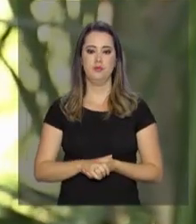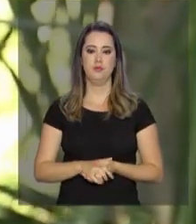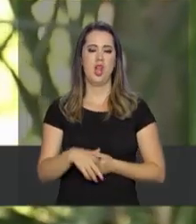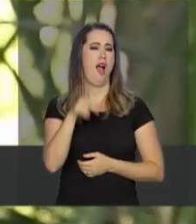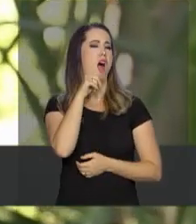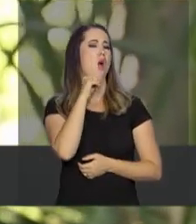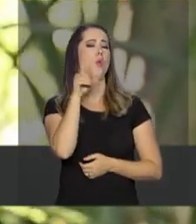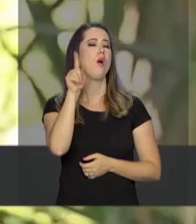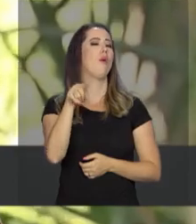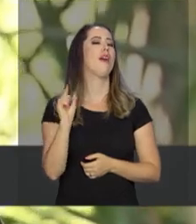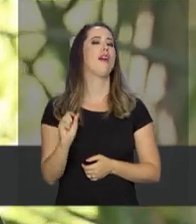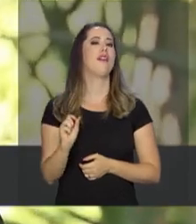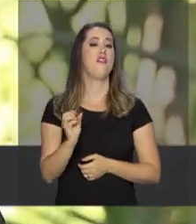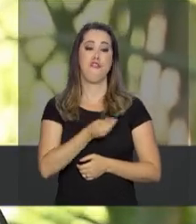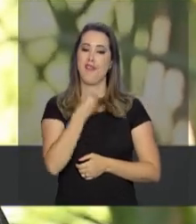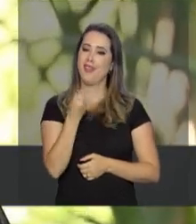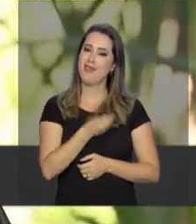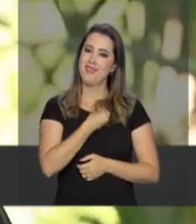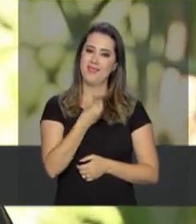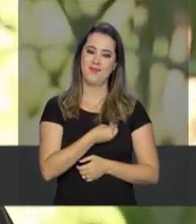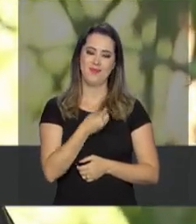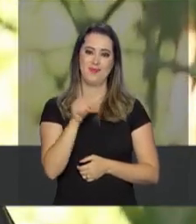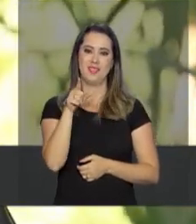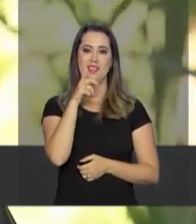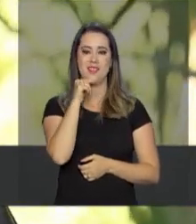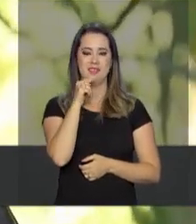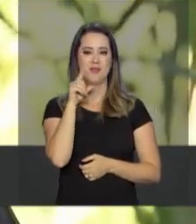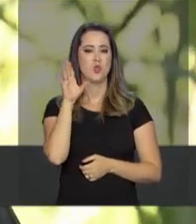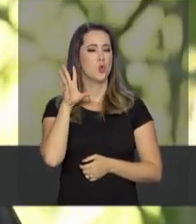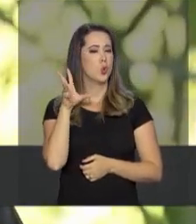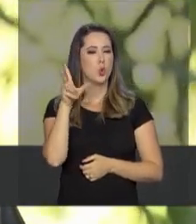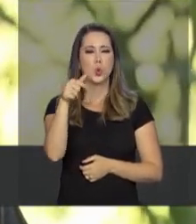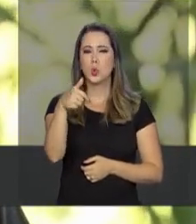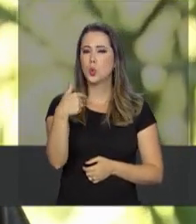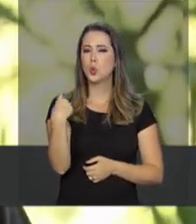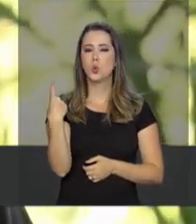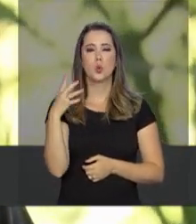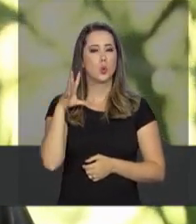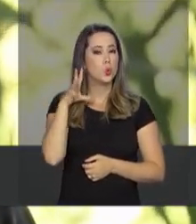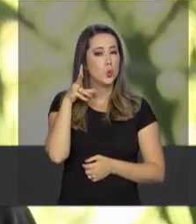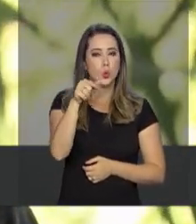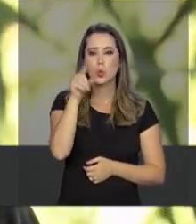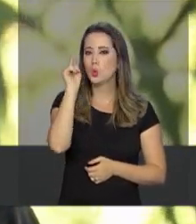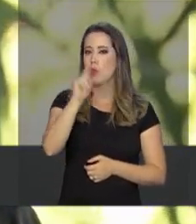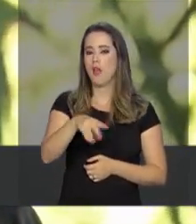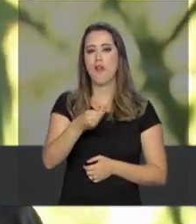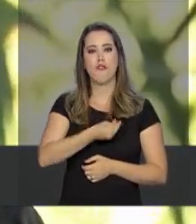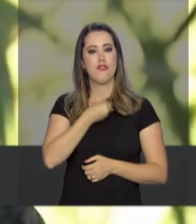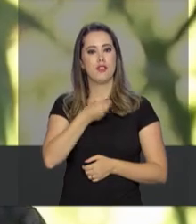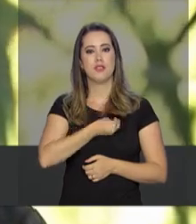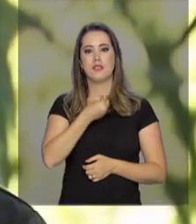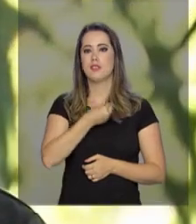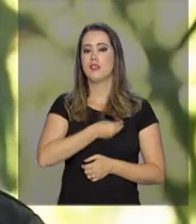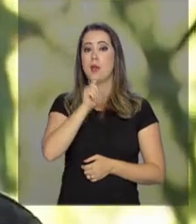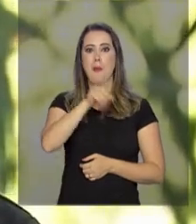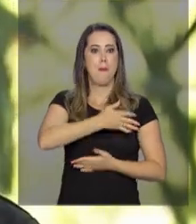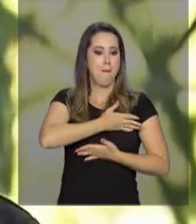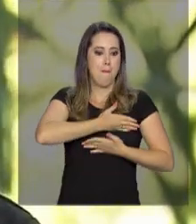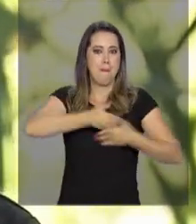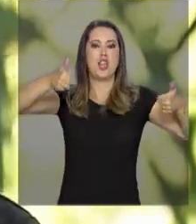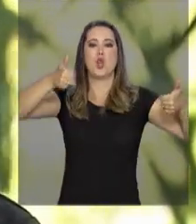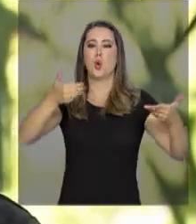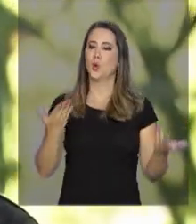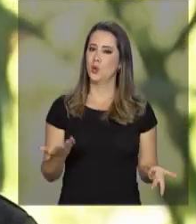vida algo é vida agora é tudo ou nada tudo na vida água é o melhor ela